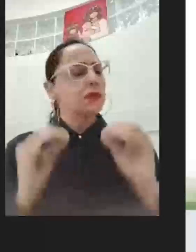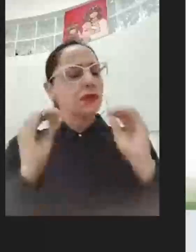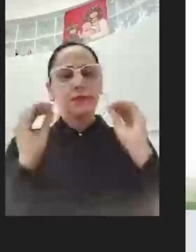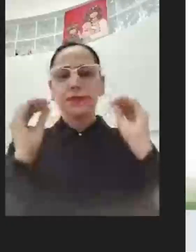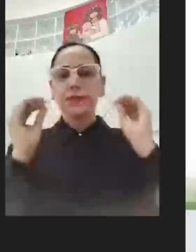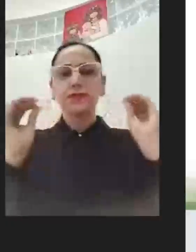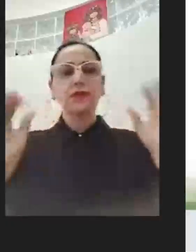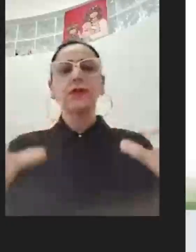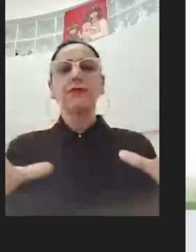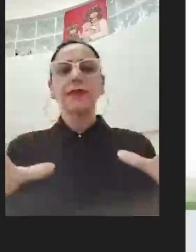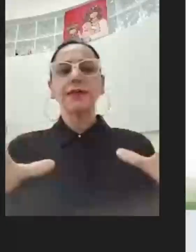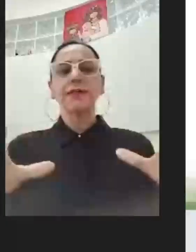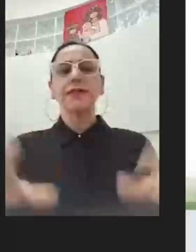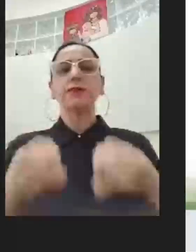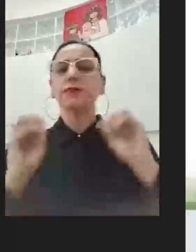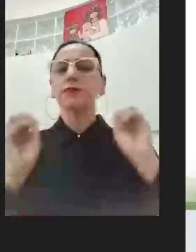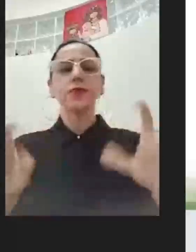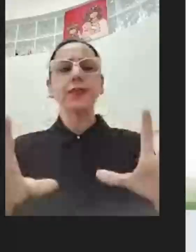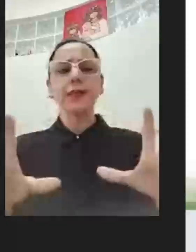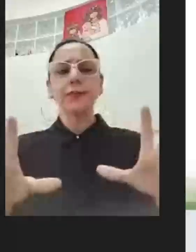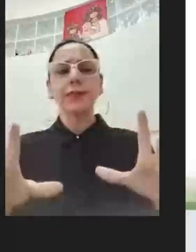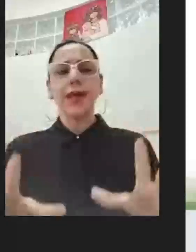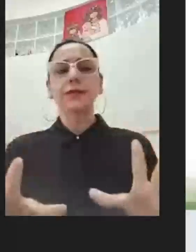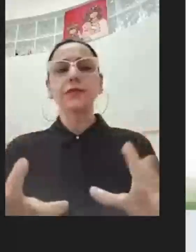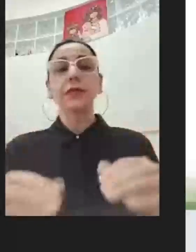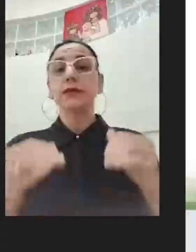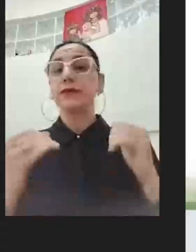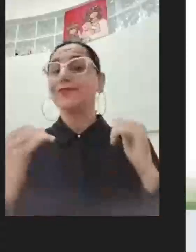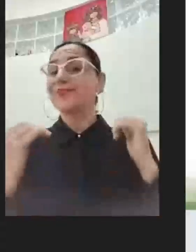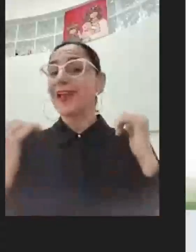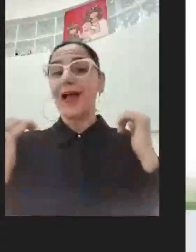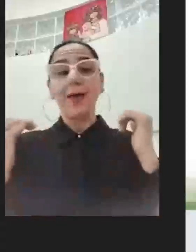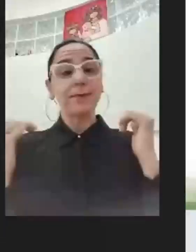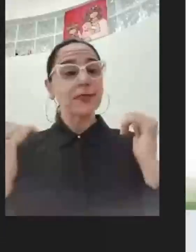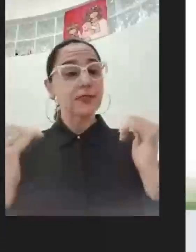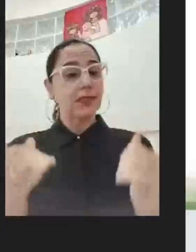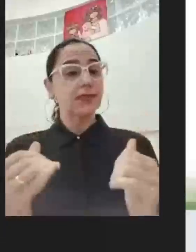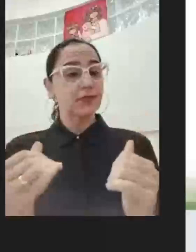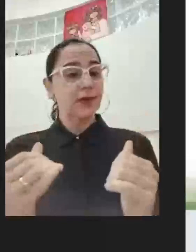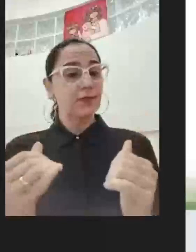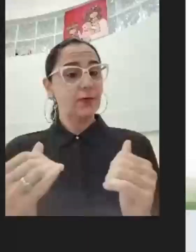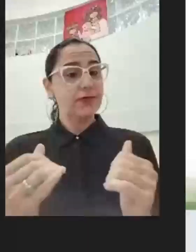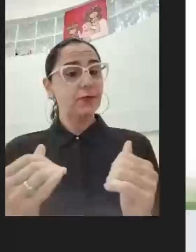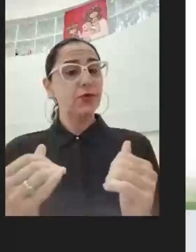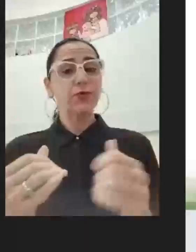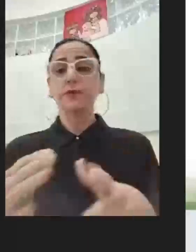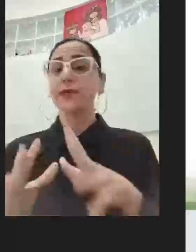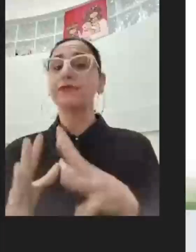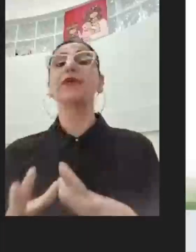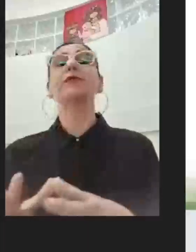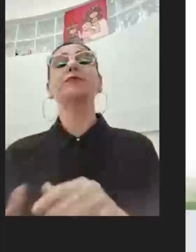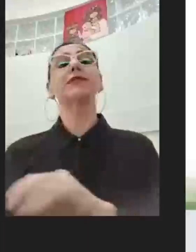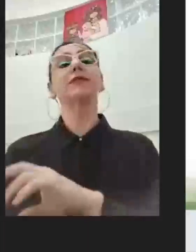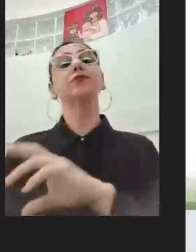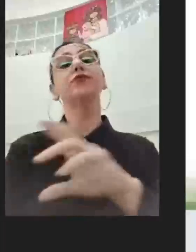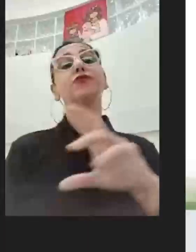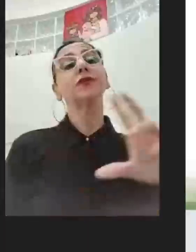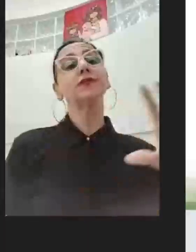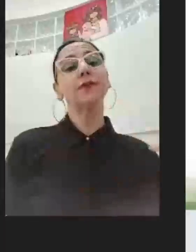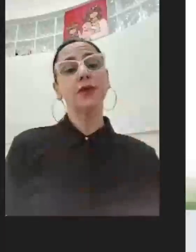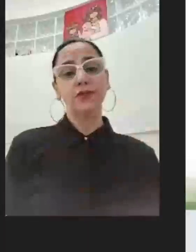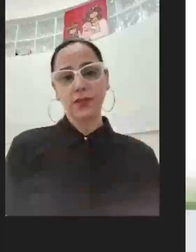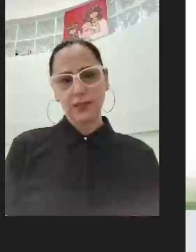médica, fez toda a avaliação, toda a anamnese. A paciente estava com a pressão muito alta, levou ela